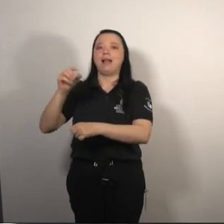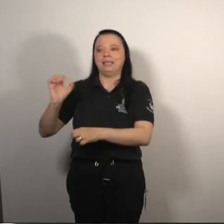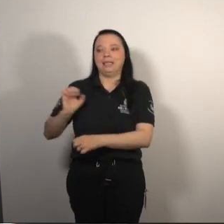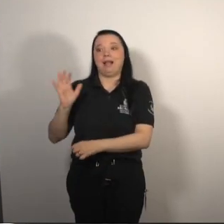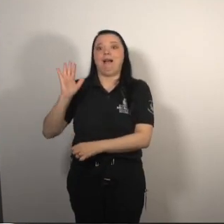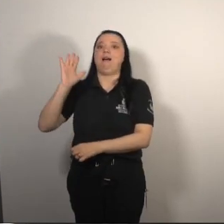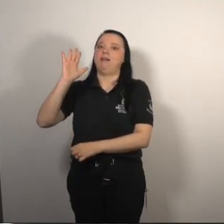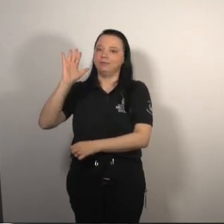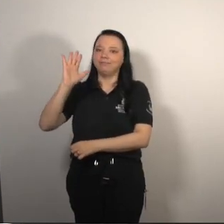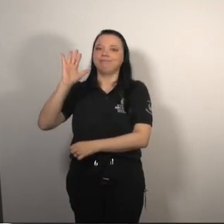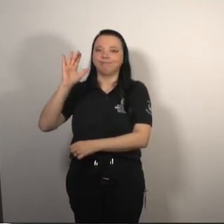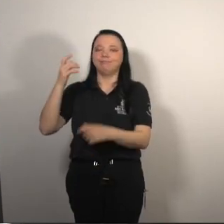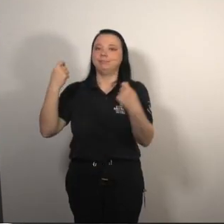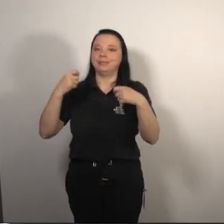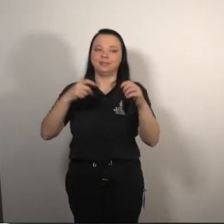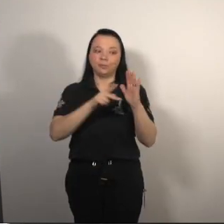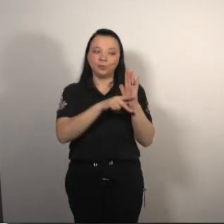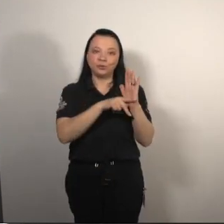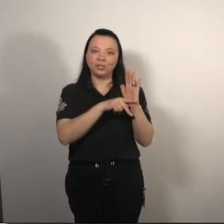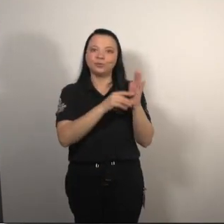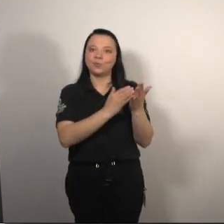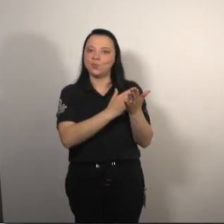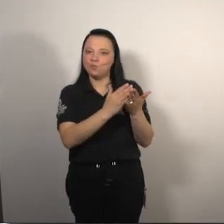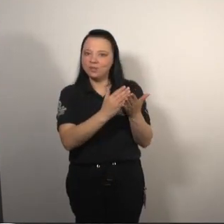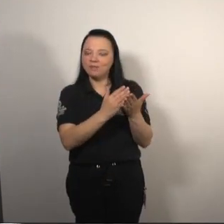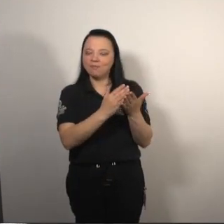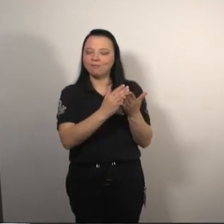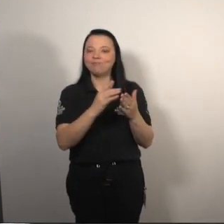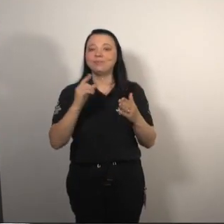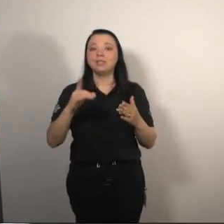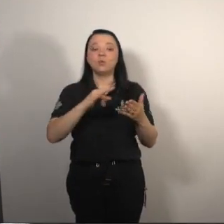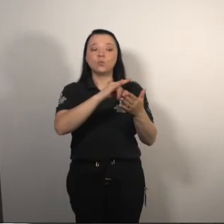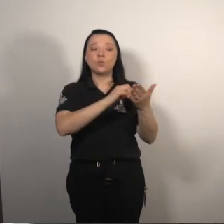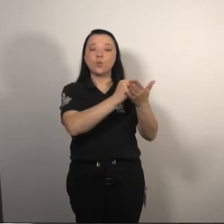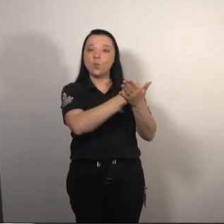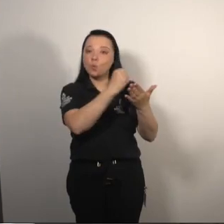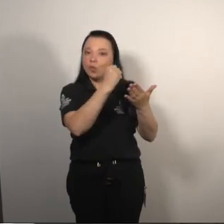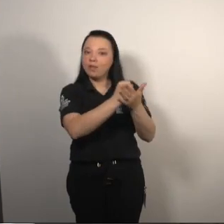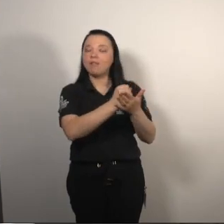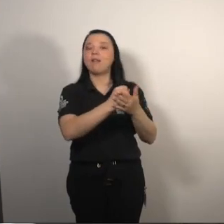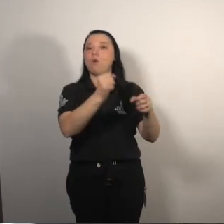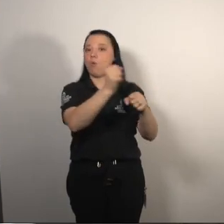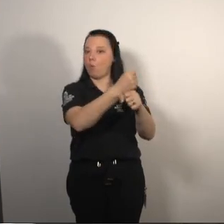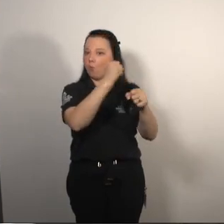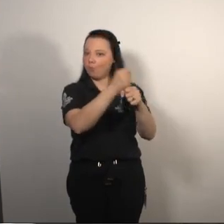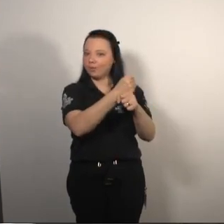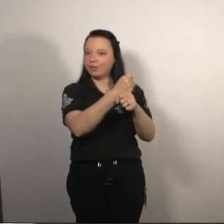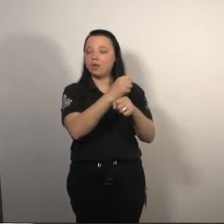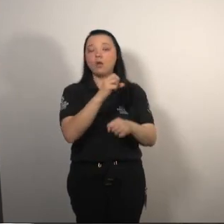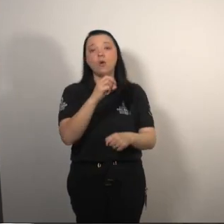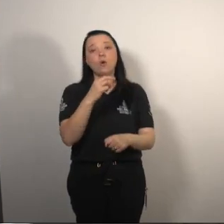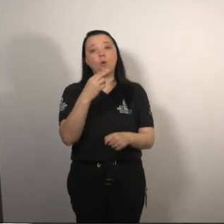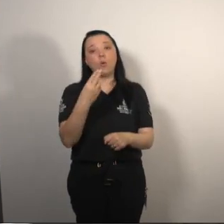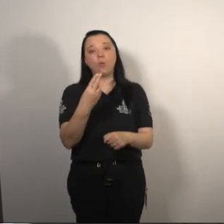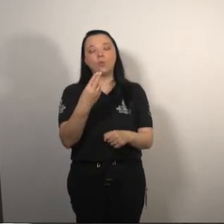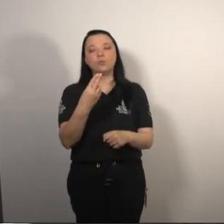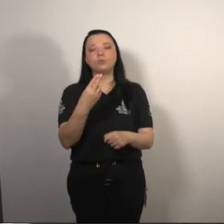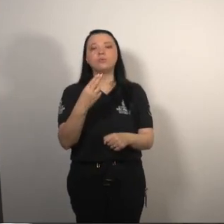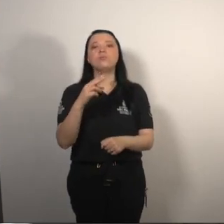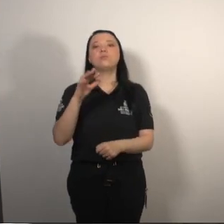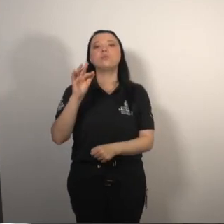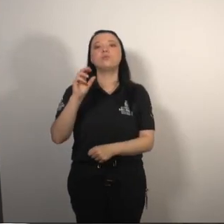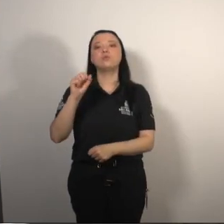um projeto de reforço, e, a partir daí, são contratadas as obras, ou funcionais, ou de